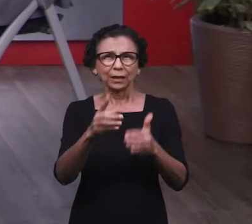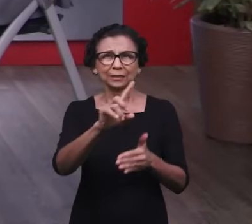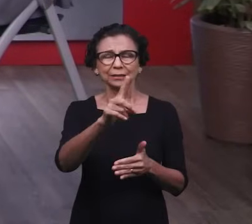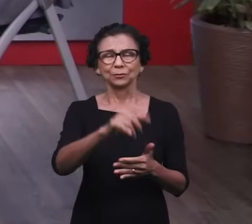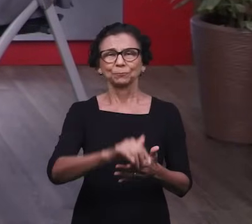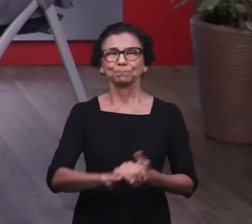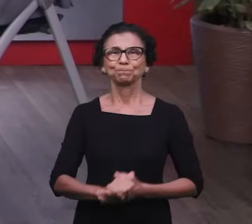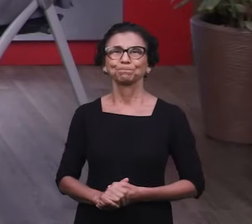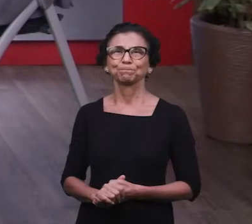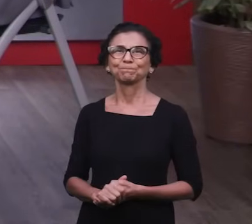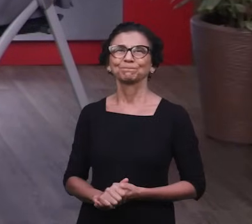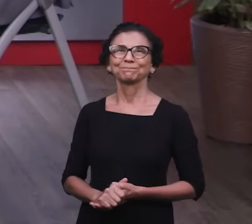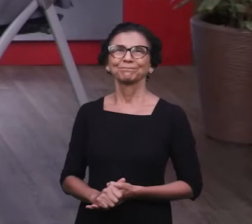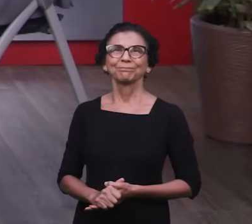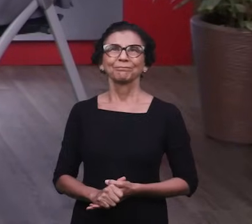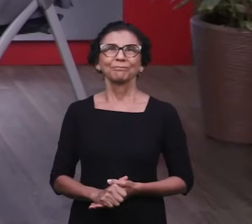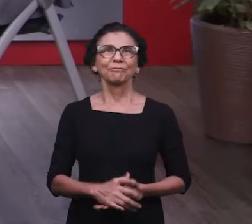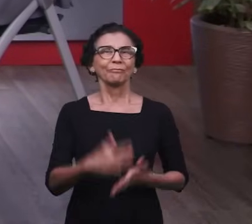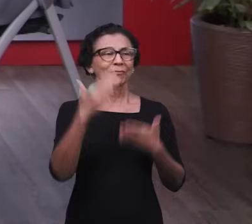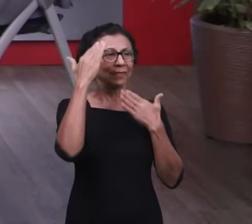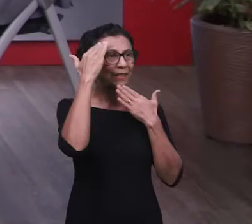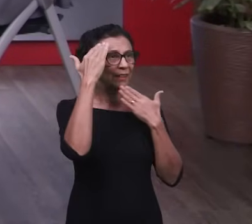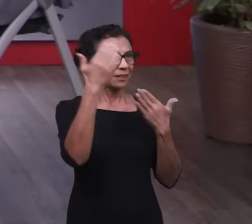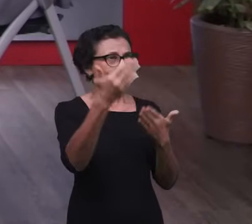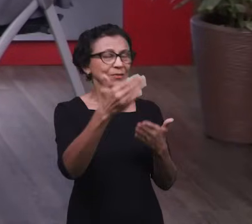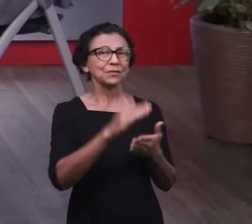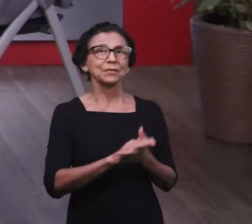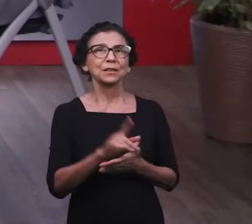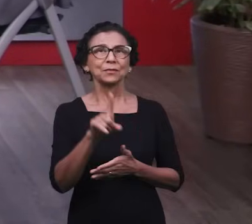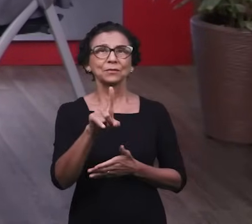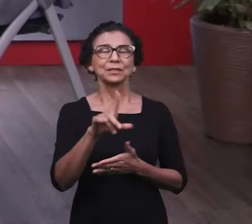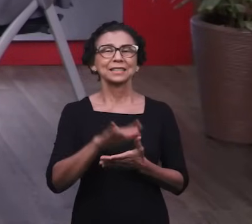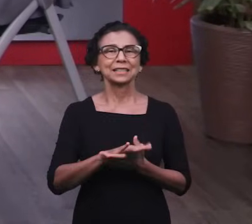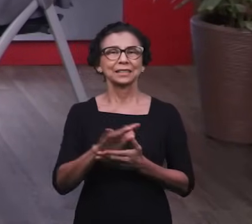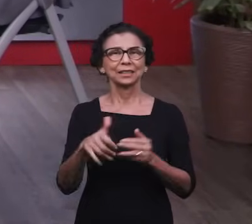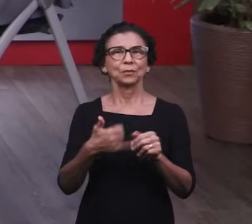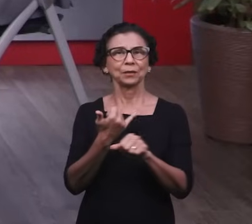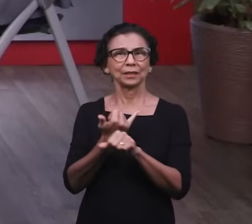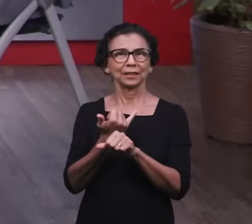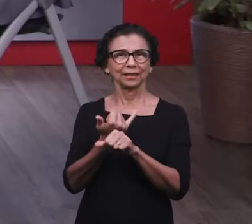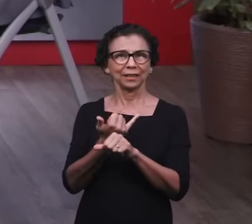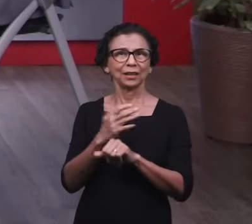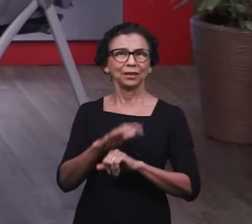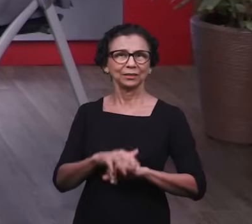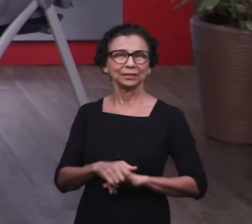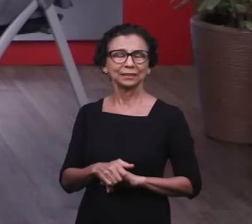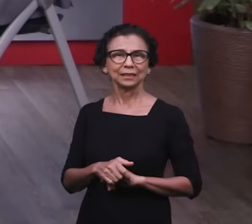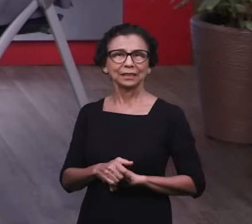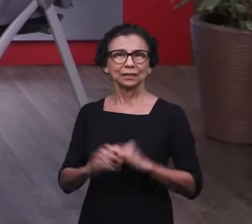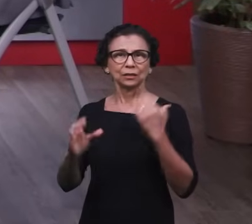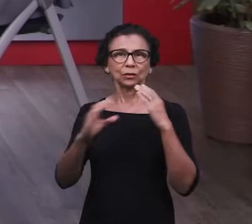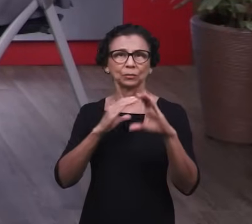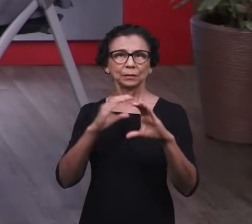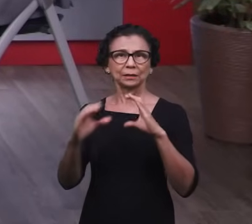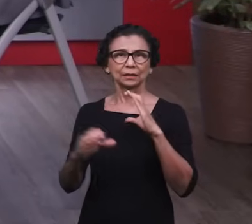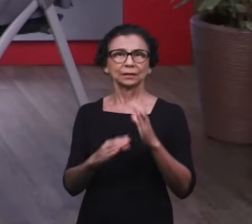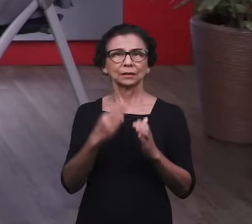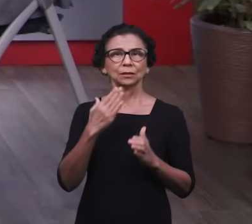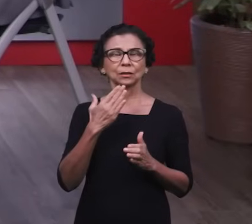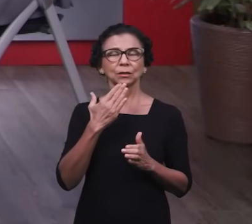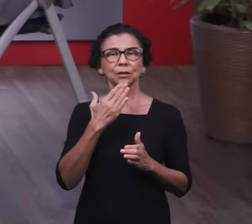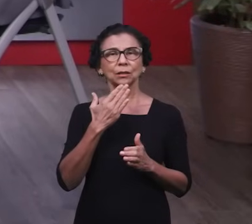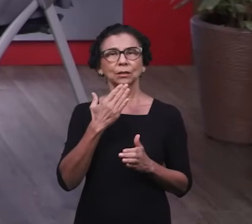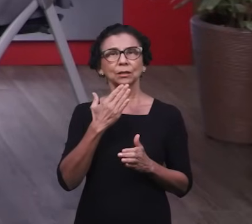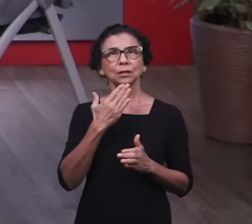presença, inclusive dizer que a Tatiana tem um canal, né, Tatiana? Isso. De comunicação com pais, que oferece cursos, né? Se quiser falar um pouquinho. Eu